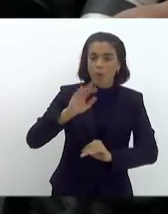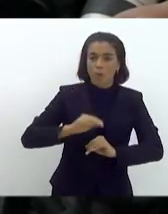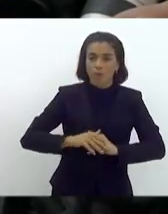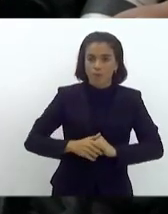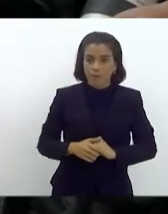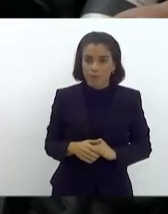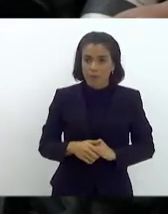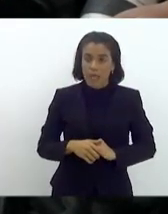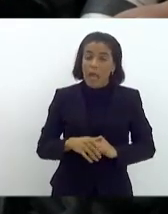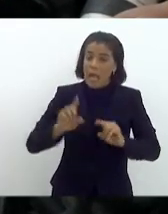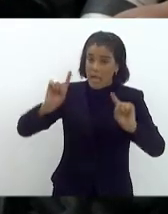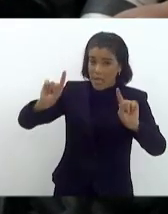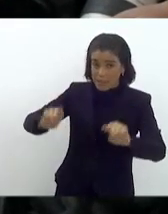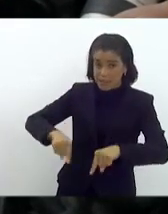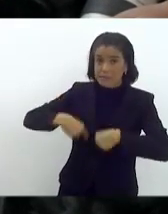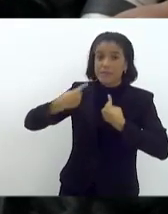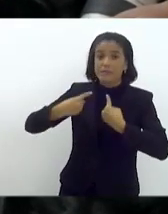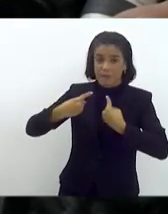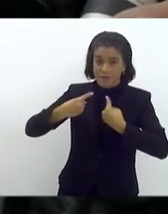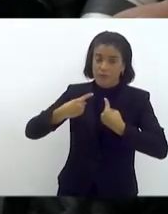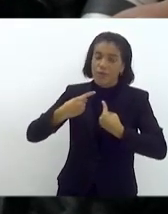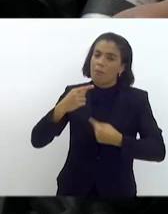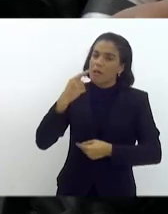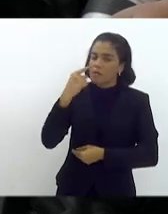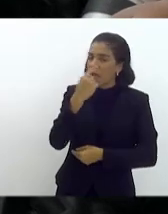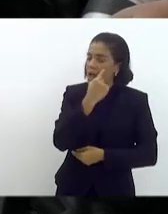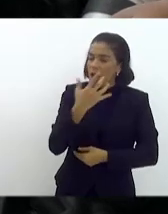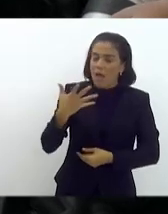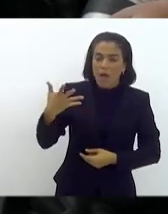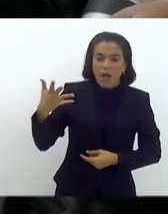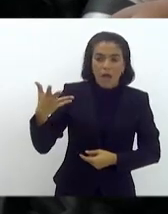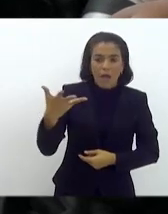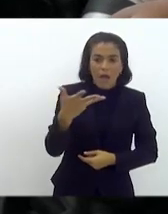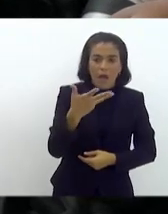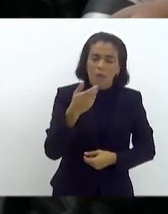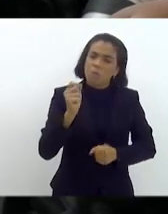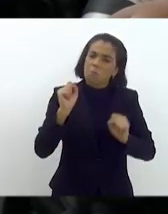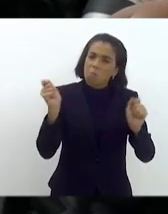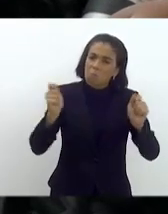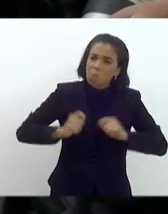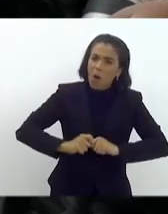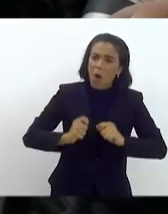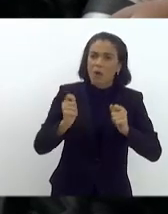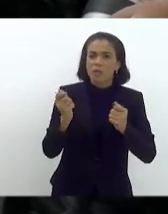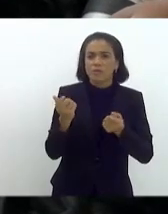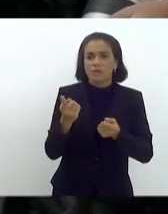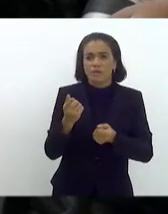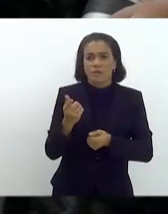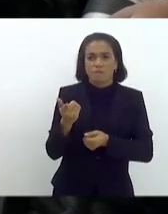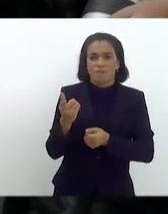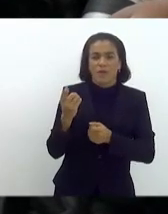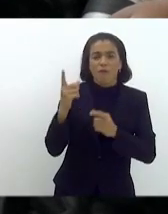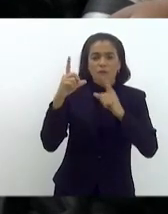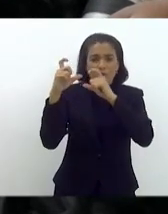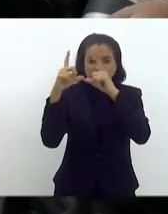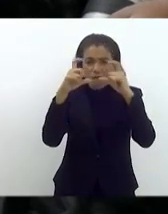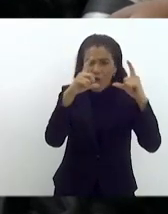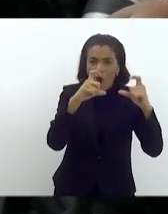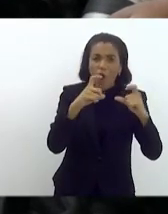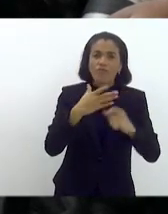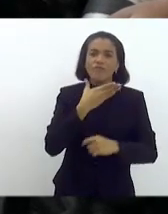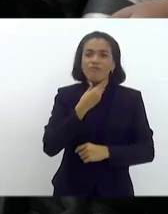imensos é desafiador e deslumbrante mas ela pode promover vídeos foto montagens